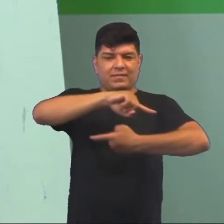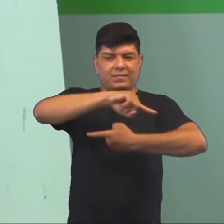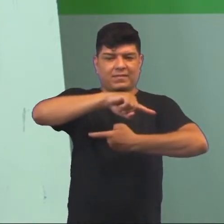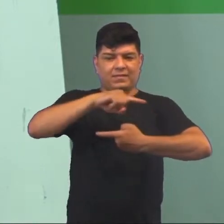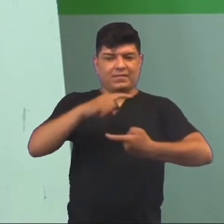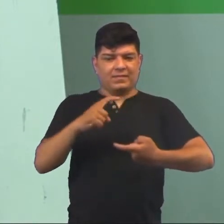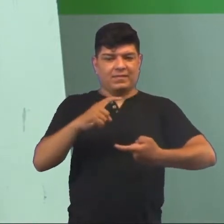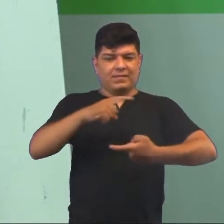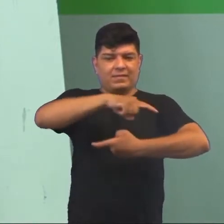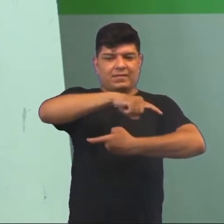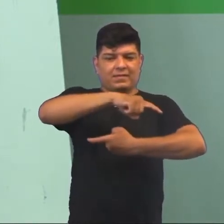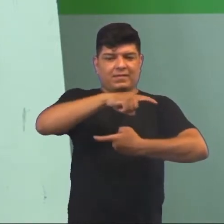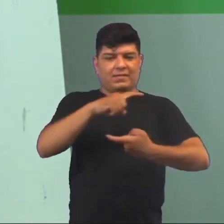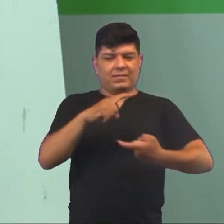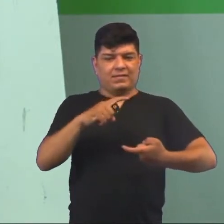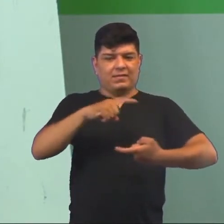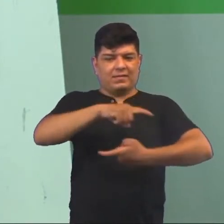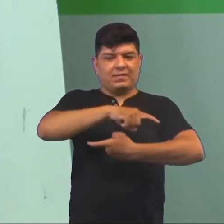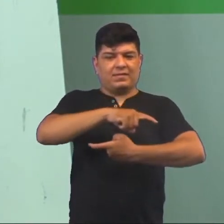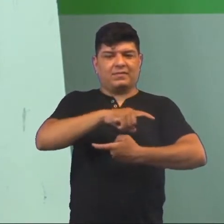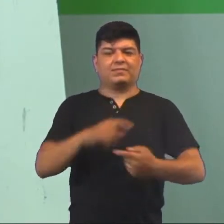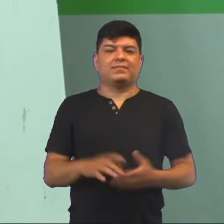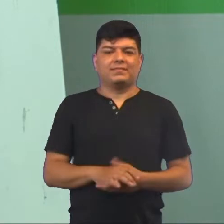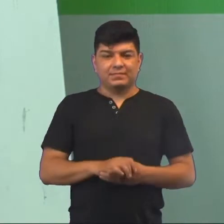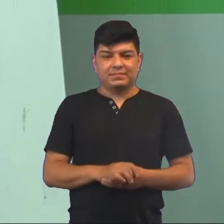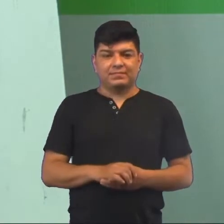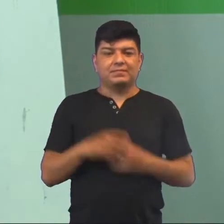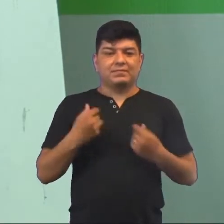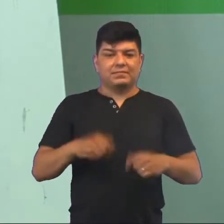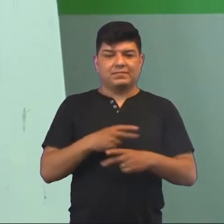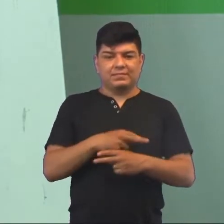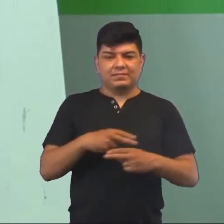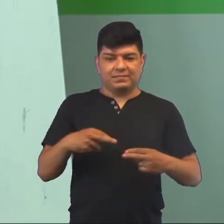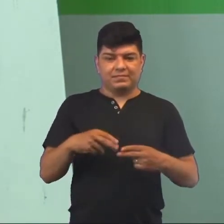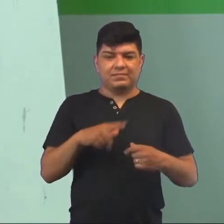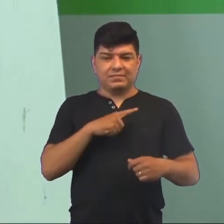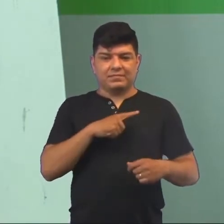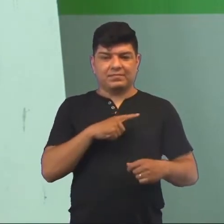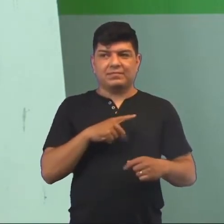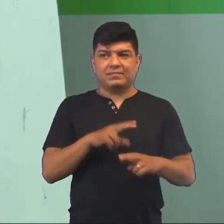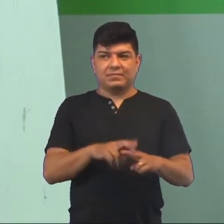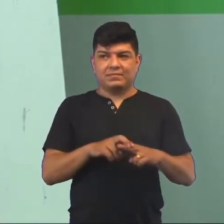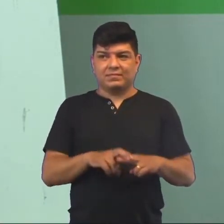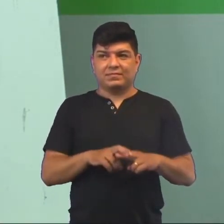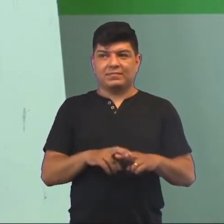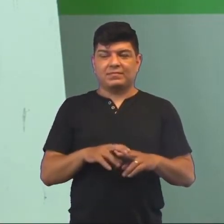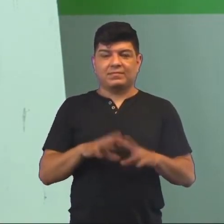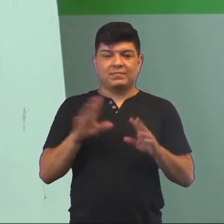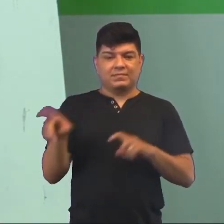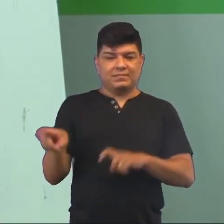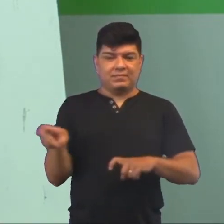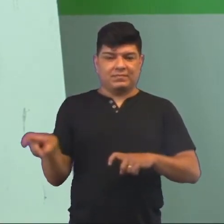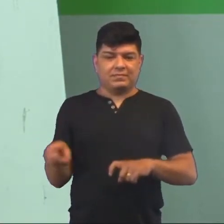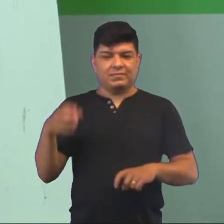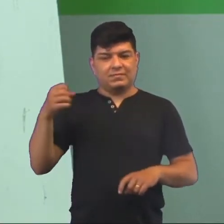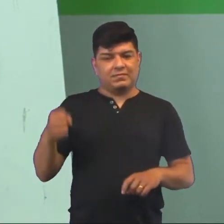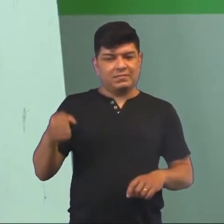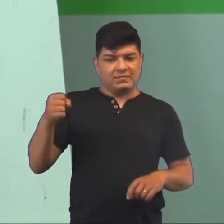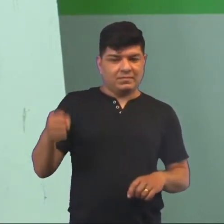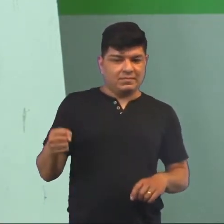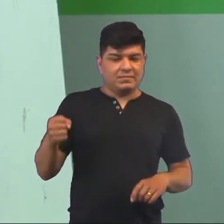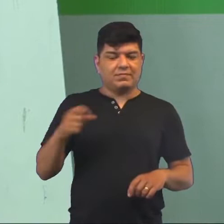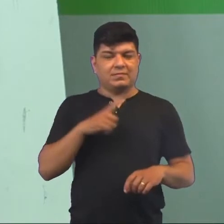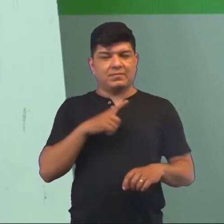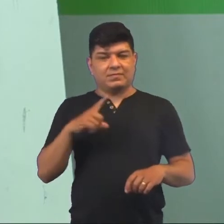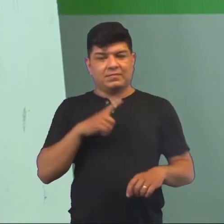ele precisa desses produtos, assim como a cidade também precisa desses produtos que existem no campo. E no campo a gente pode encontrar aqui o leite, né,